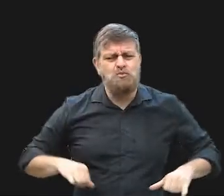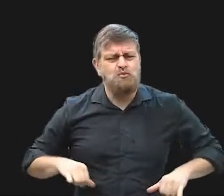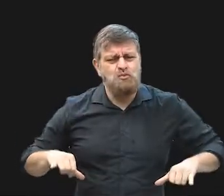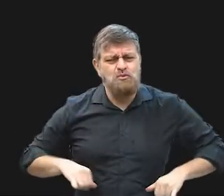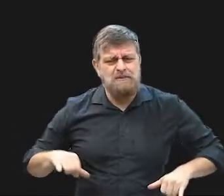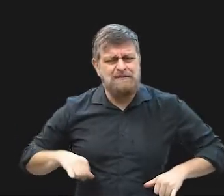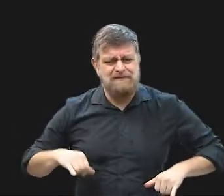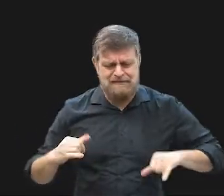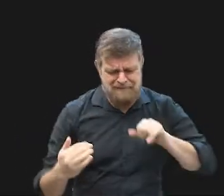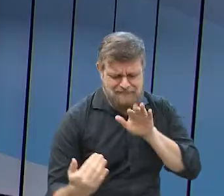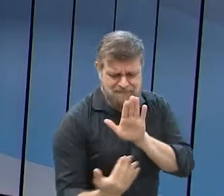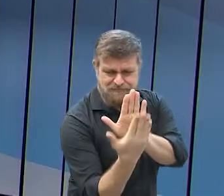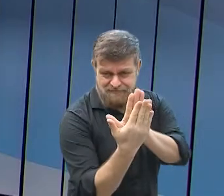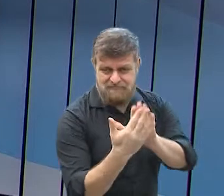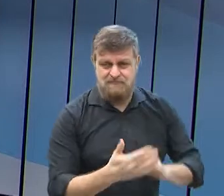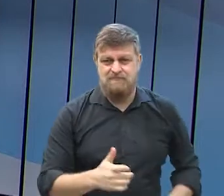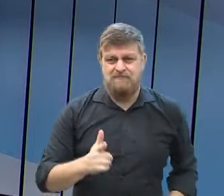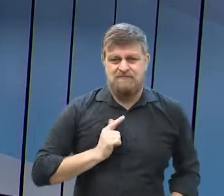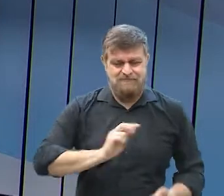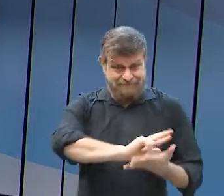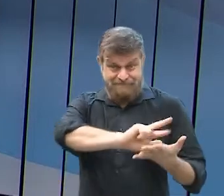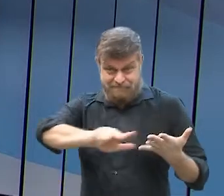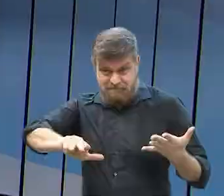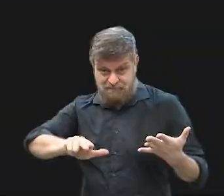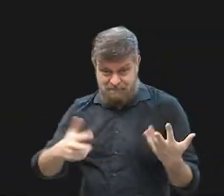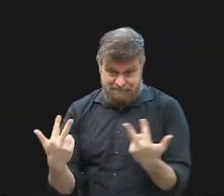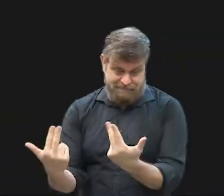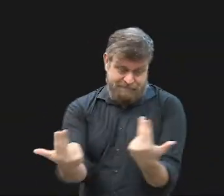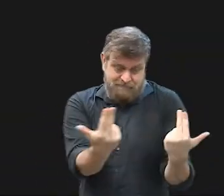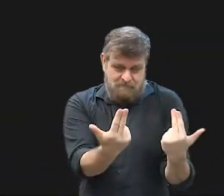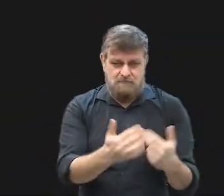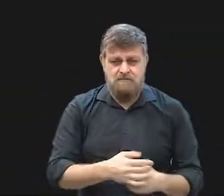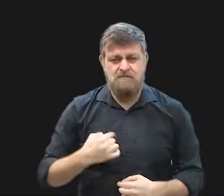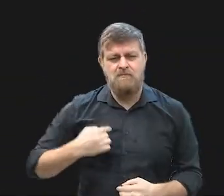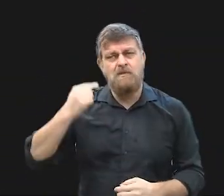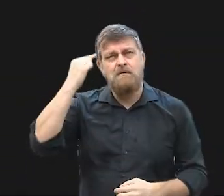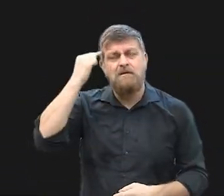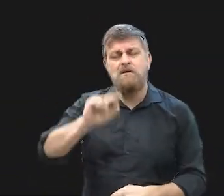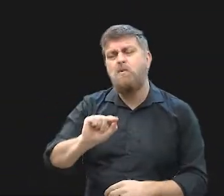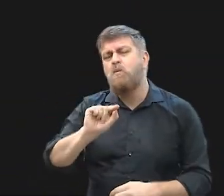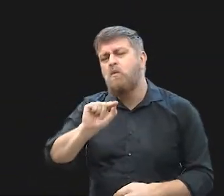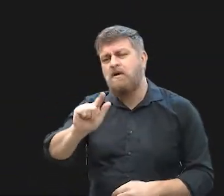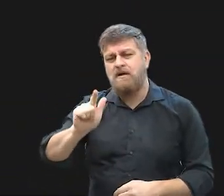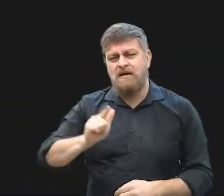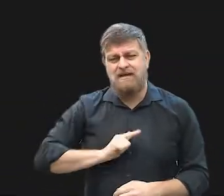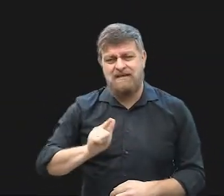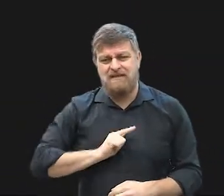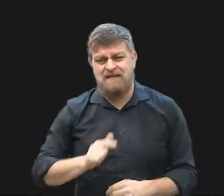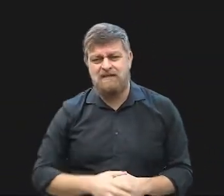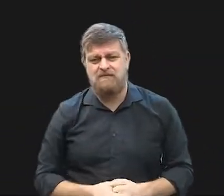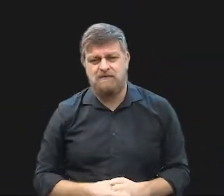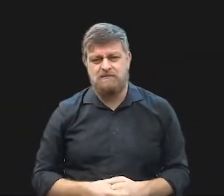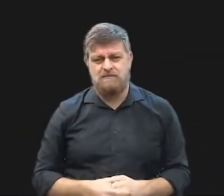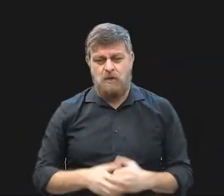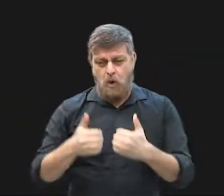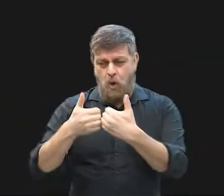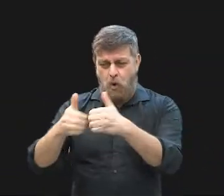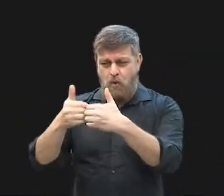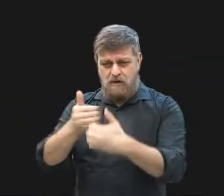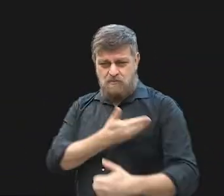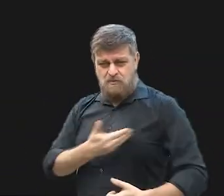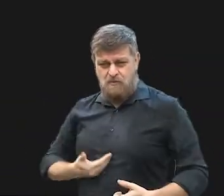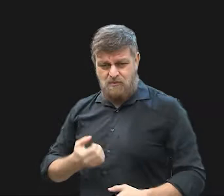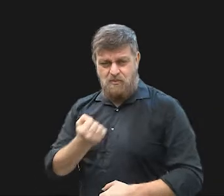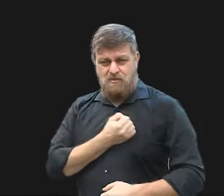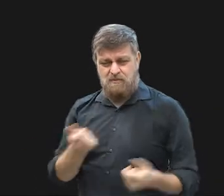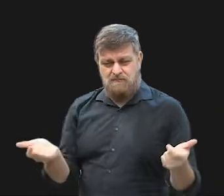pandemia, como tantos outros. Sim. E pensando também em que houve a redução drástica da frota de ônibus, mas